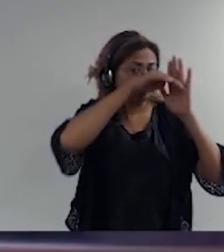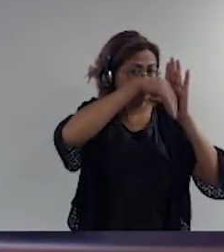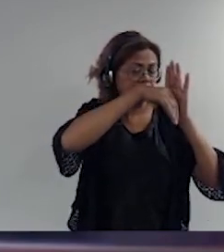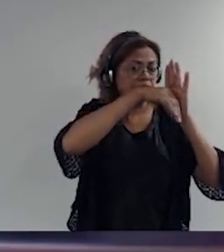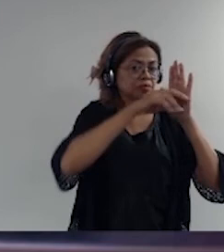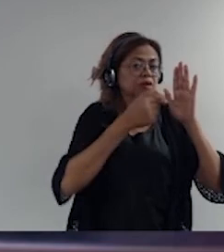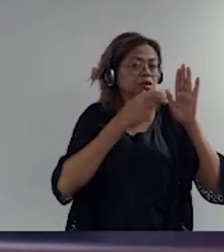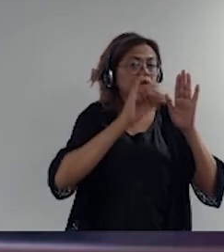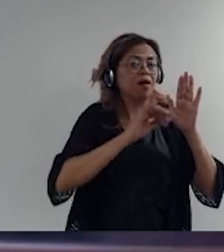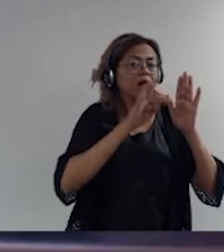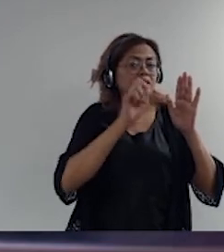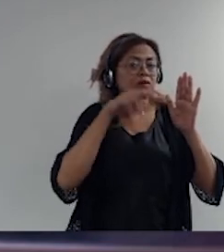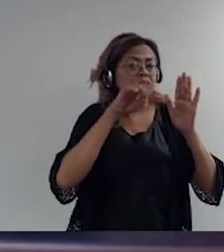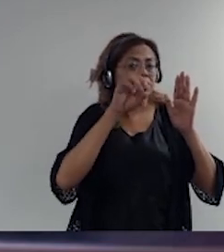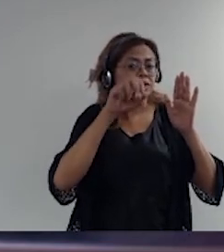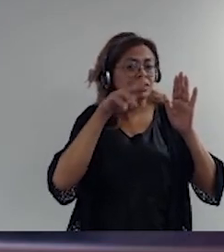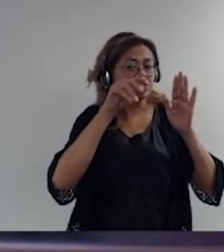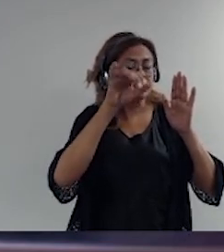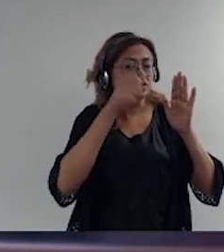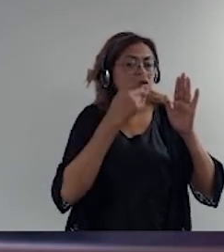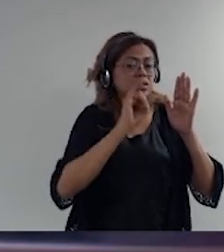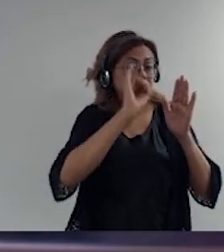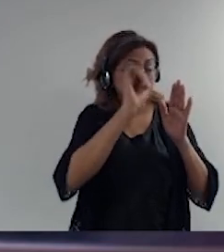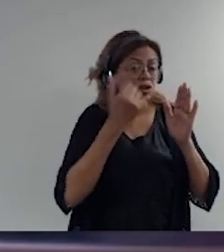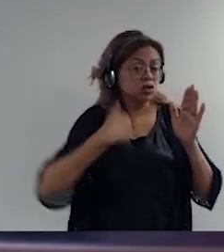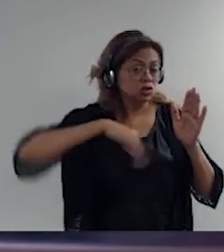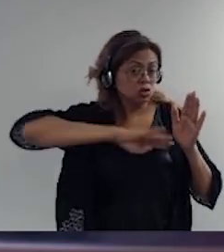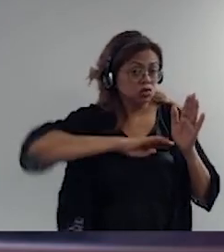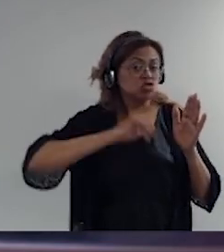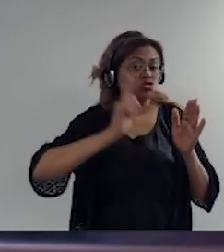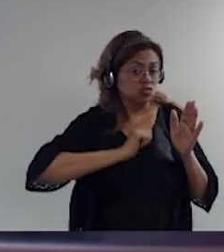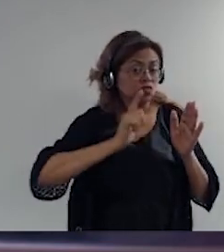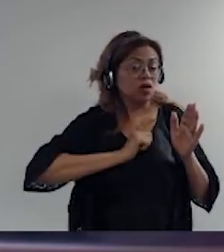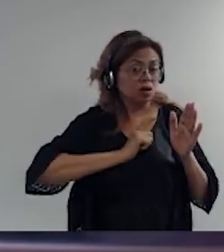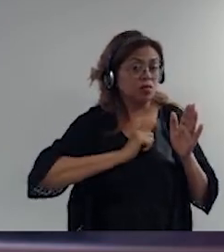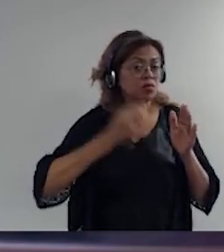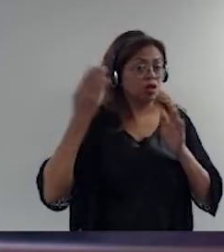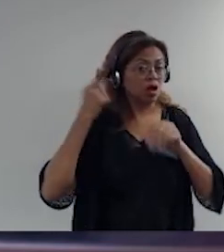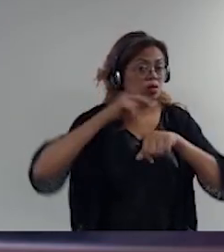gente tiver uma eleição americana